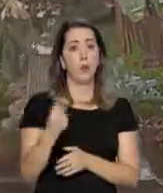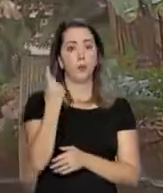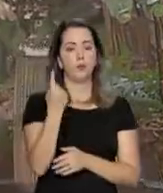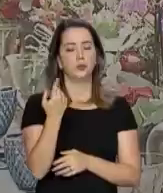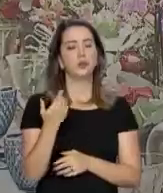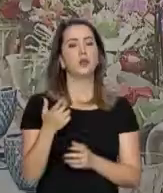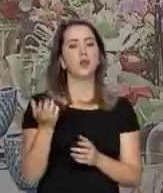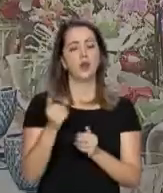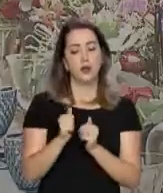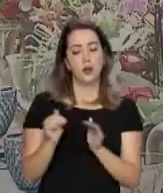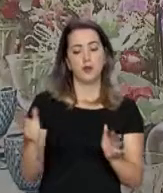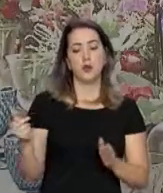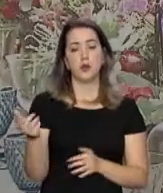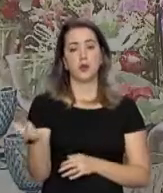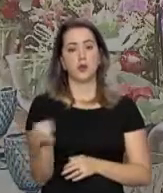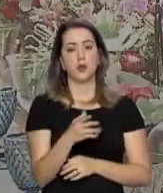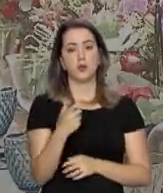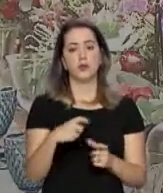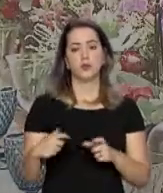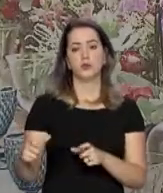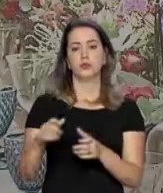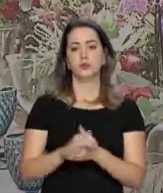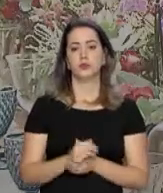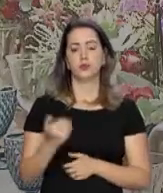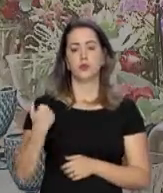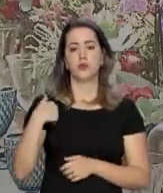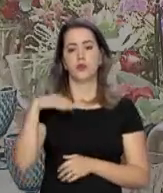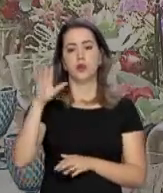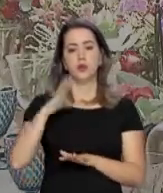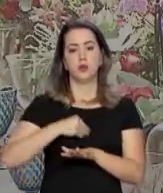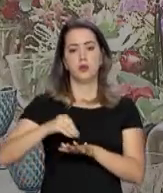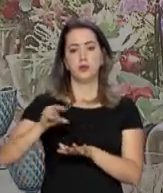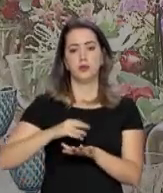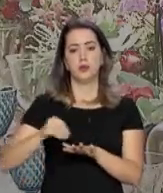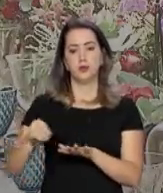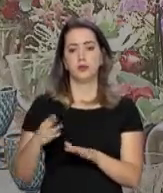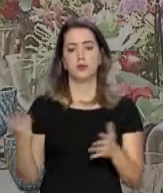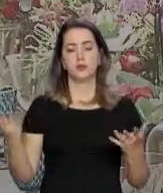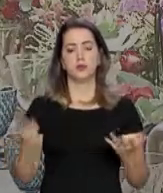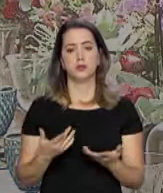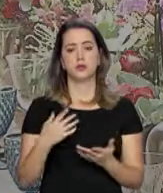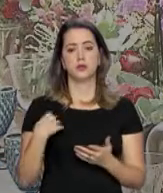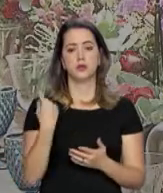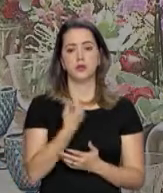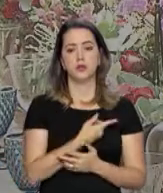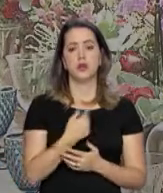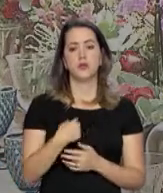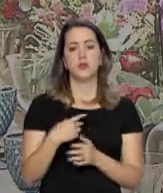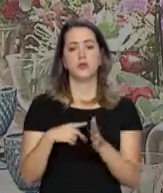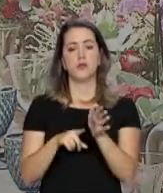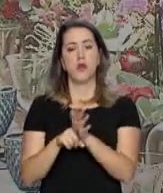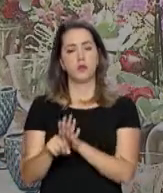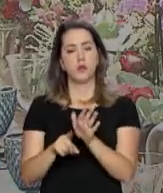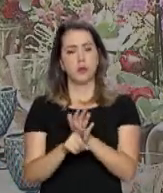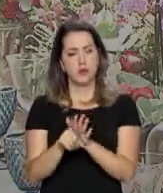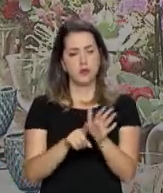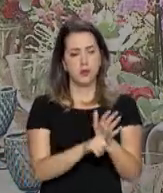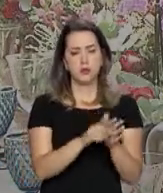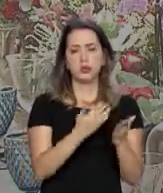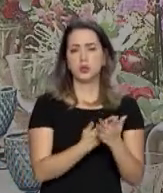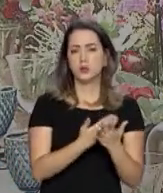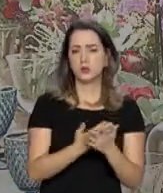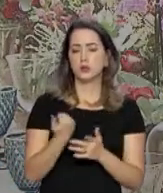loja esse ano a gente vai captar mais informações de mercado é vamos fazer alguns consertos e consultoria para que a gente possa